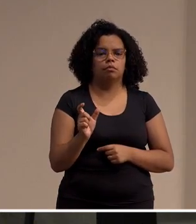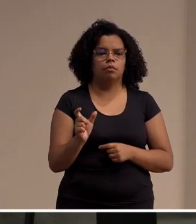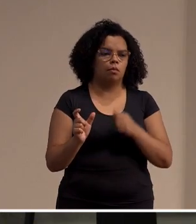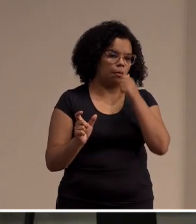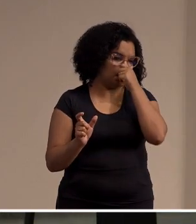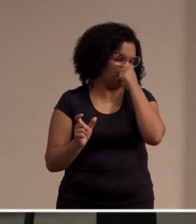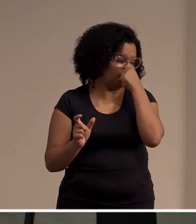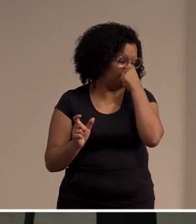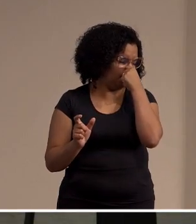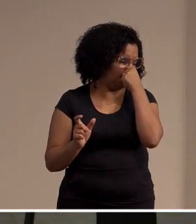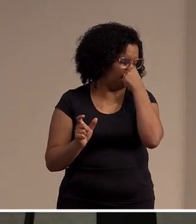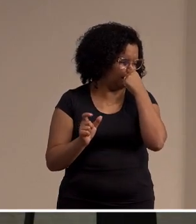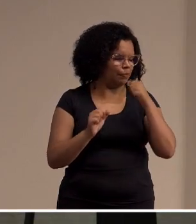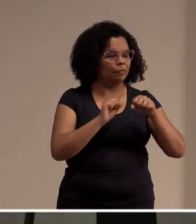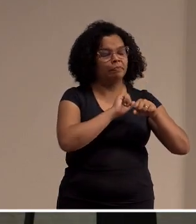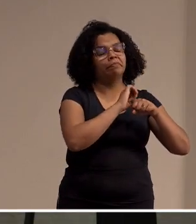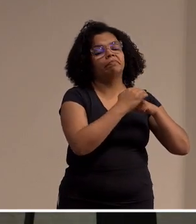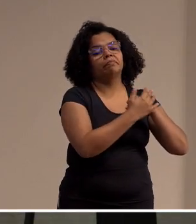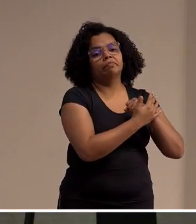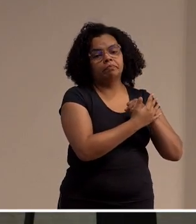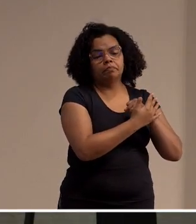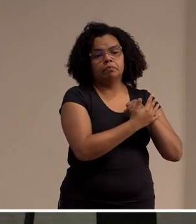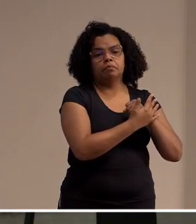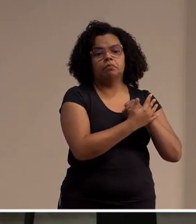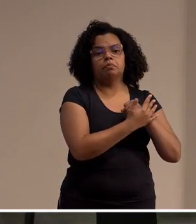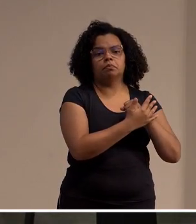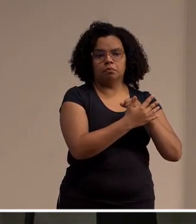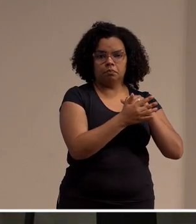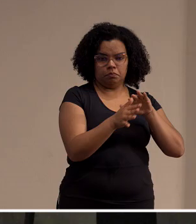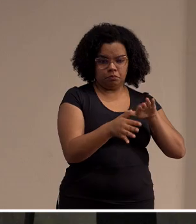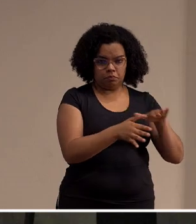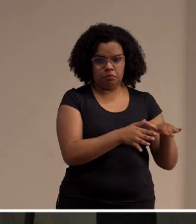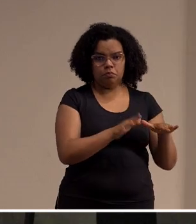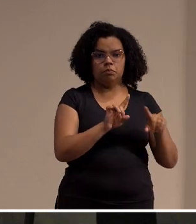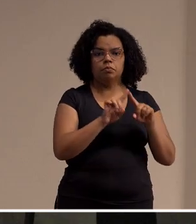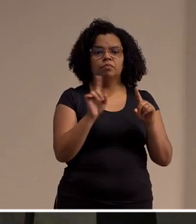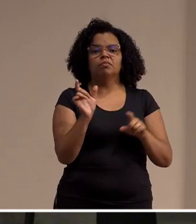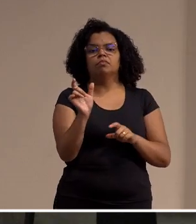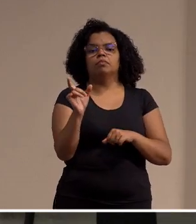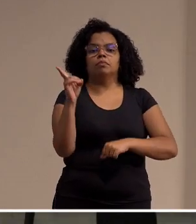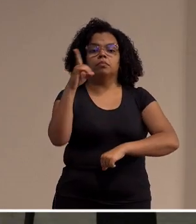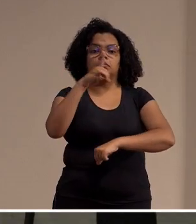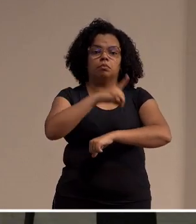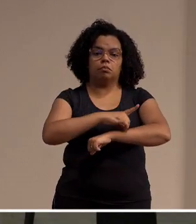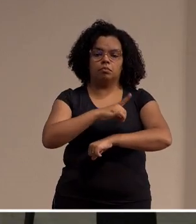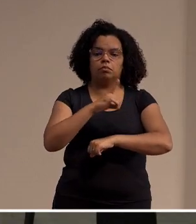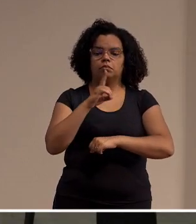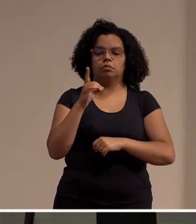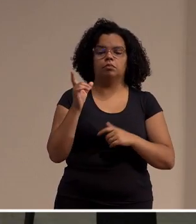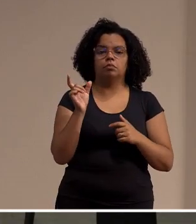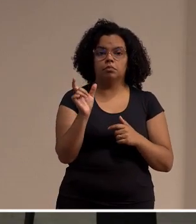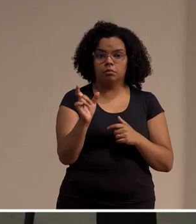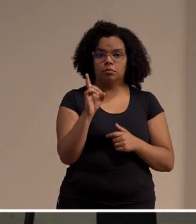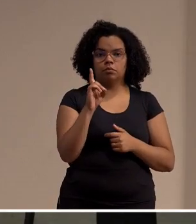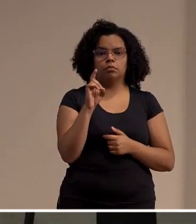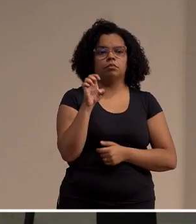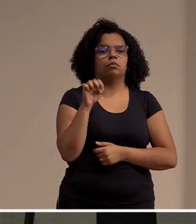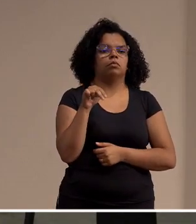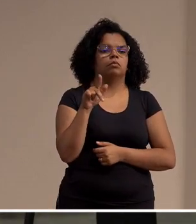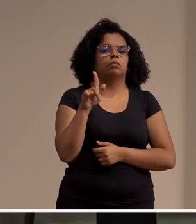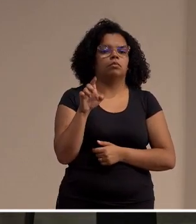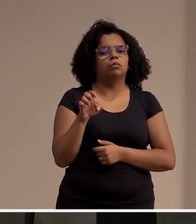pela questão da Covid, mas a palavra dengue ela é muito presente no cotidiano de todos